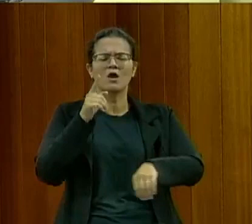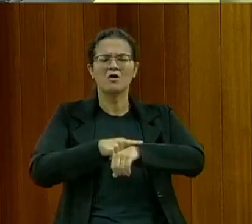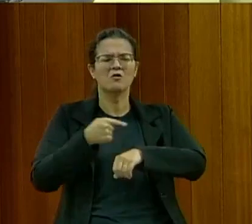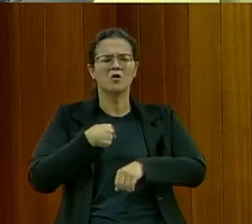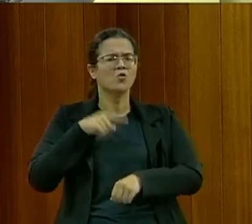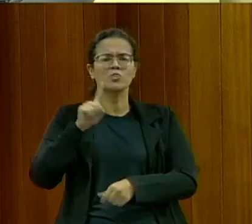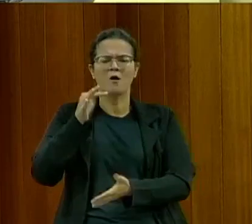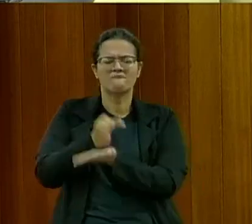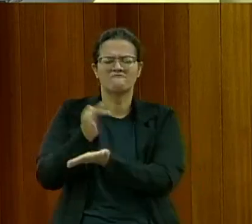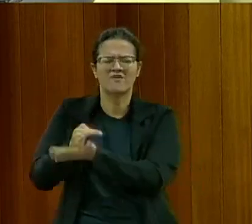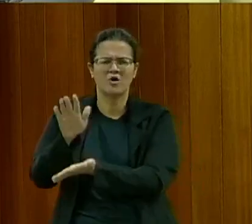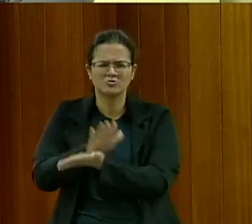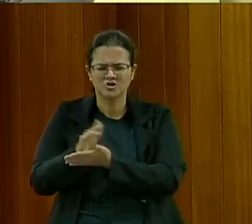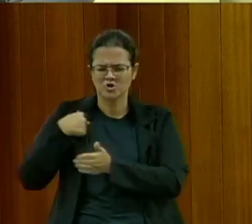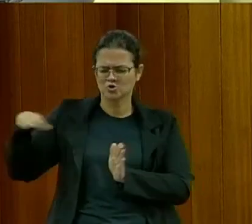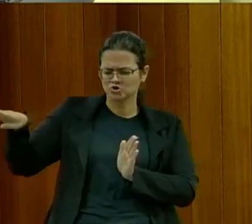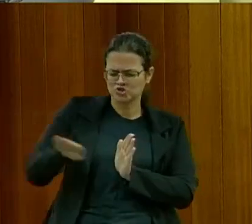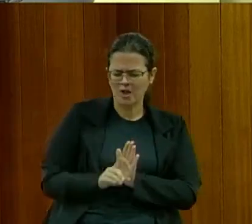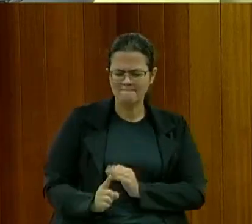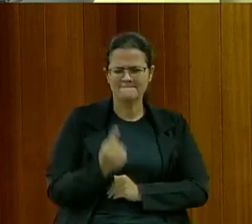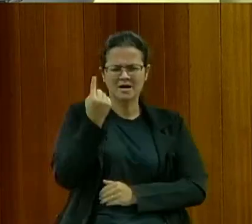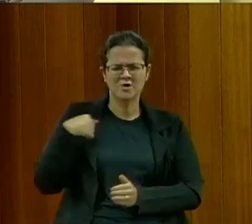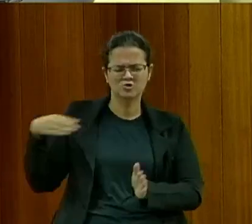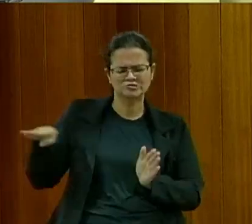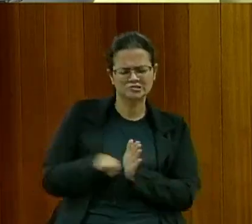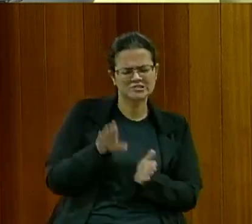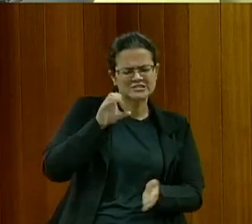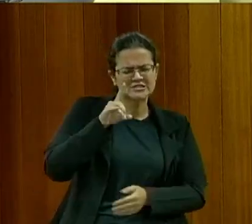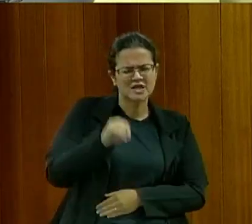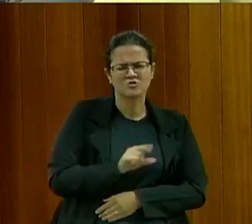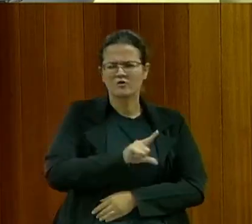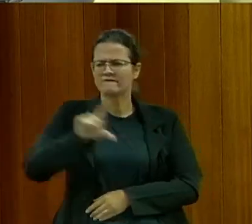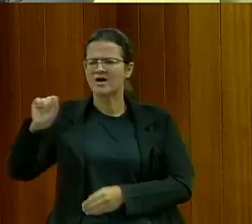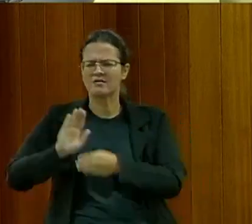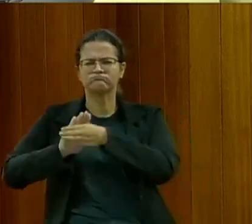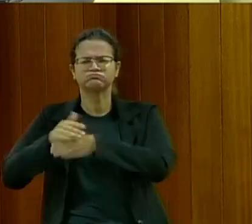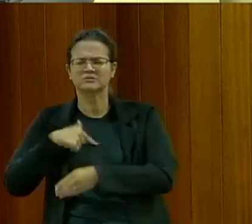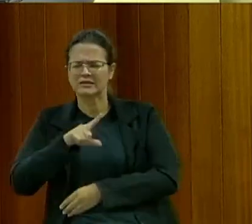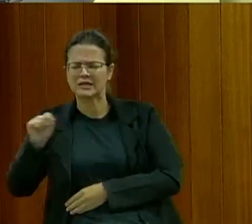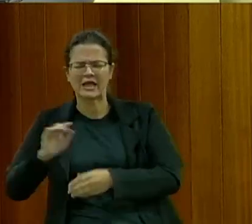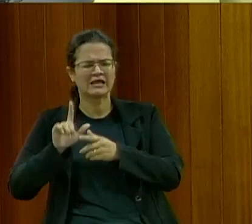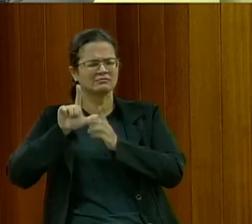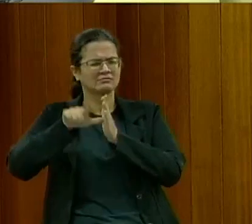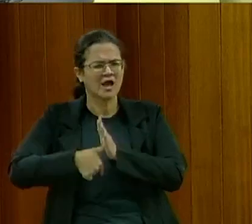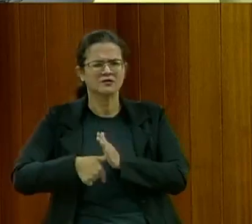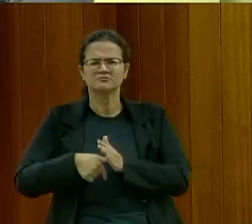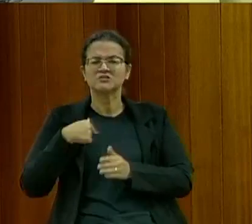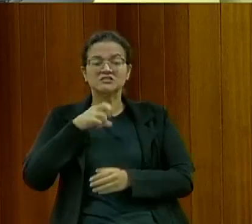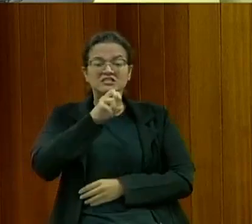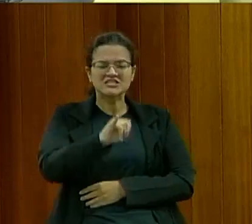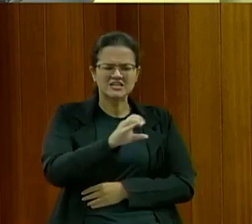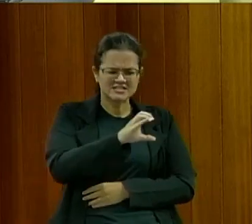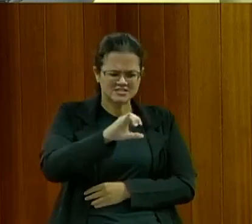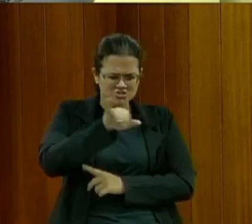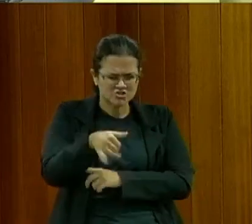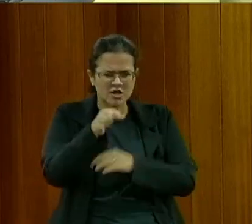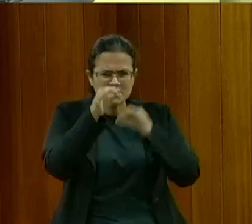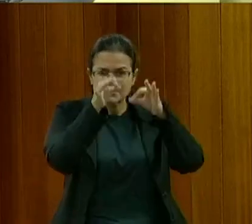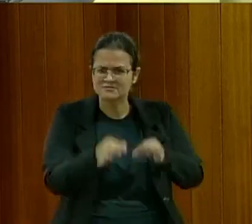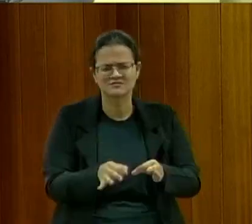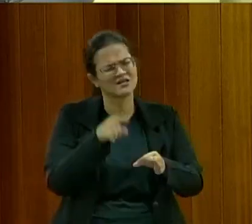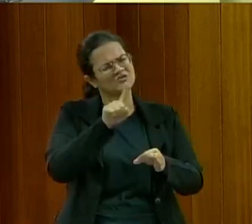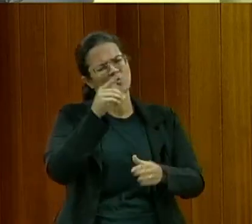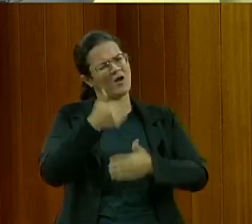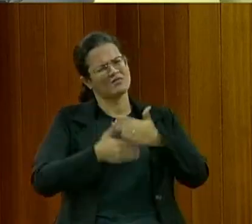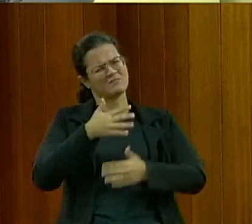e o último a sair daqui todo dia, todo dia. Então, se a CCJ... É justa? Não faz um negócio desse aqui, não. O projeto entrou num dia,